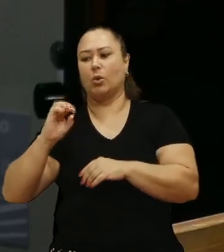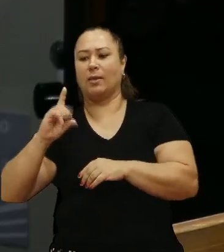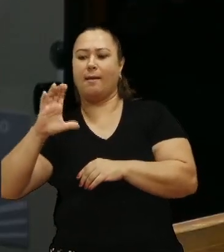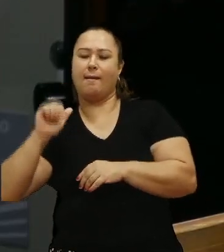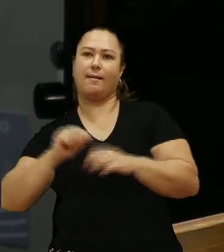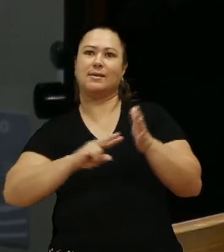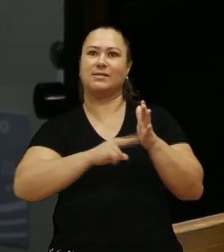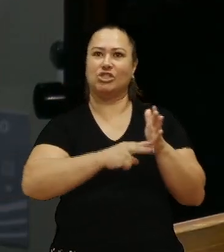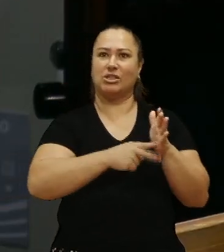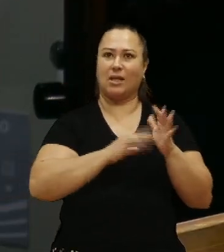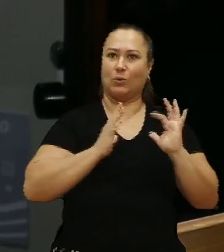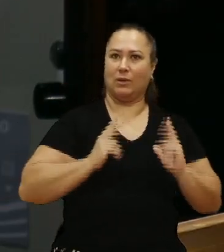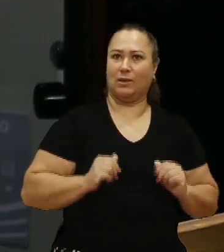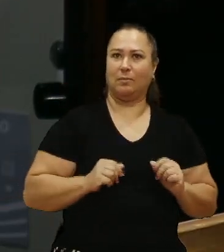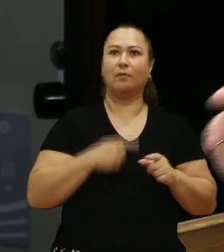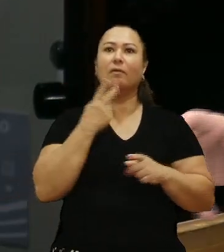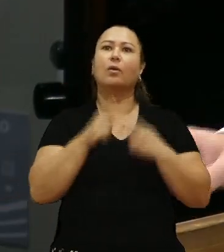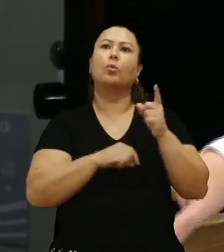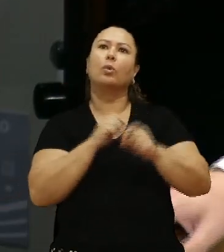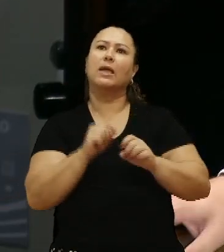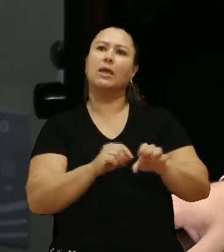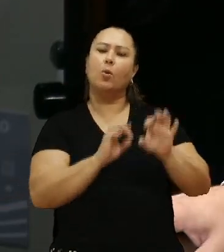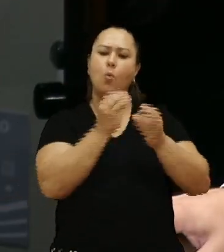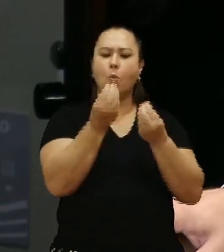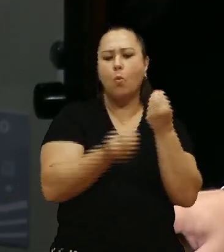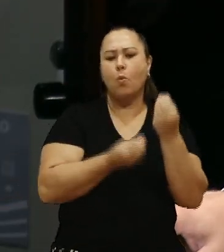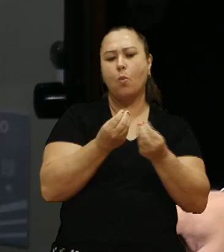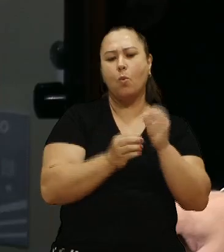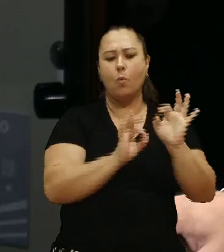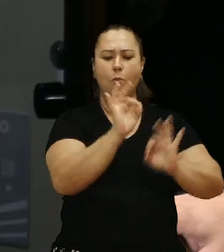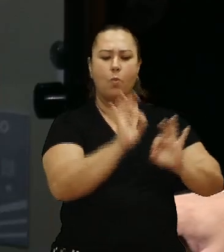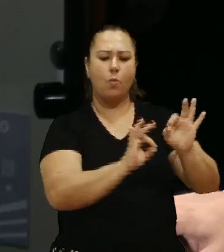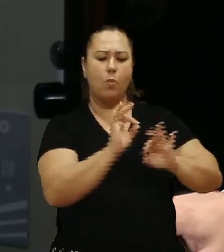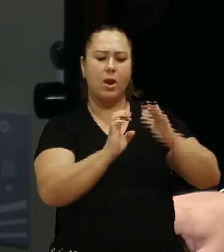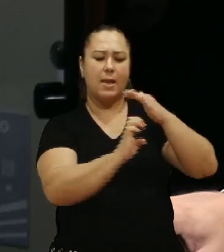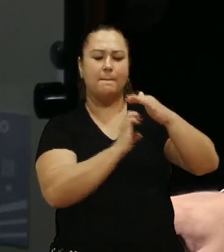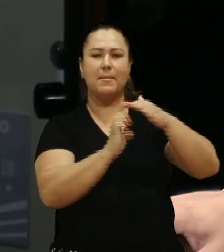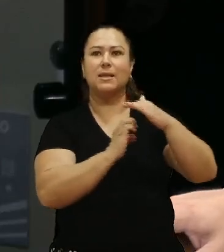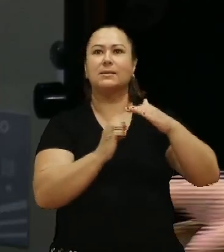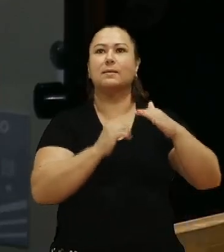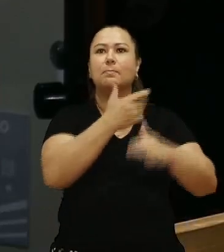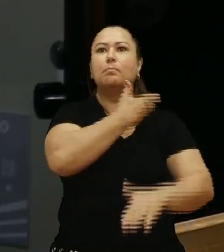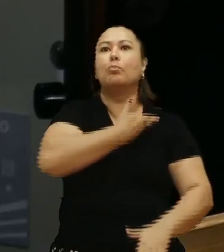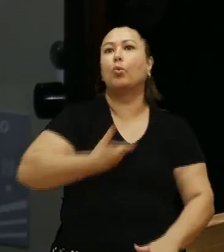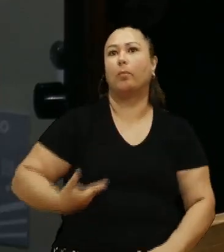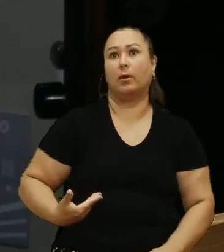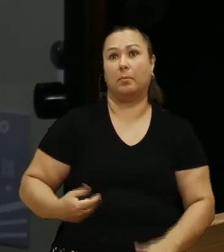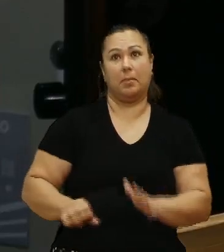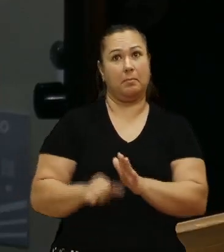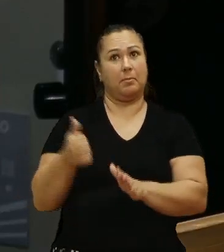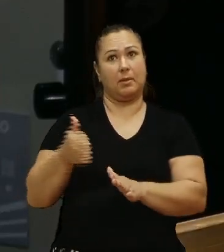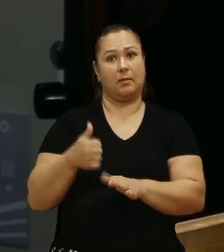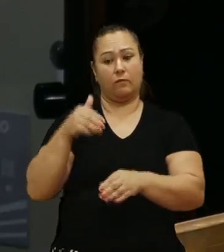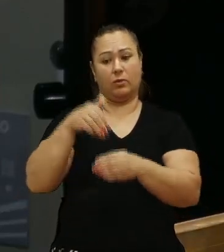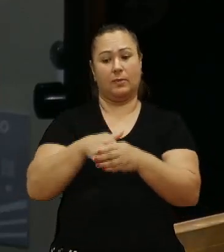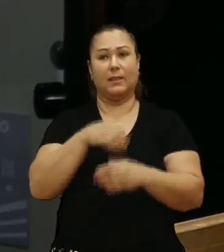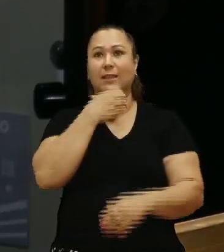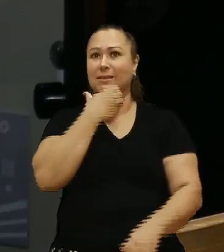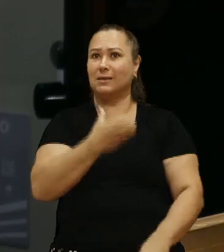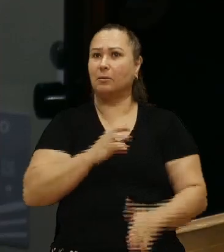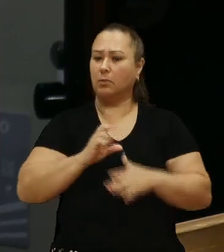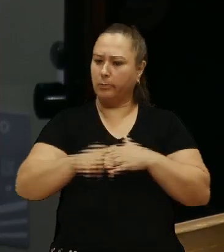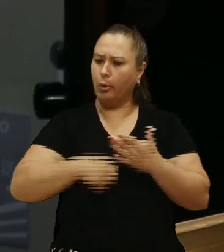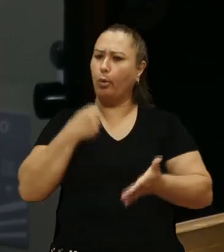nós falamos da concepção de estrutura da empresa pública. Primeira questão, nós votamos aqui em dezembro, depois de uma